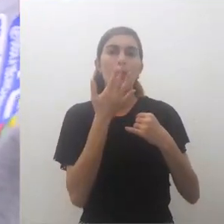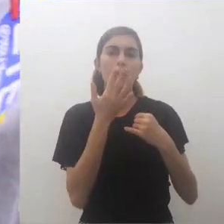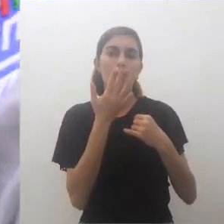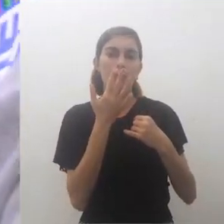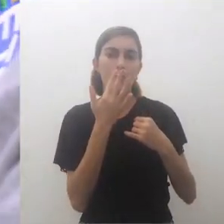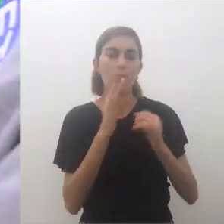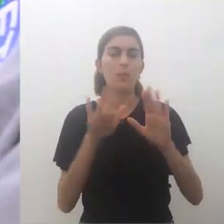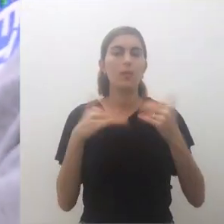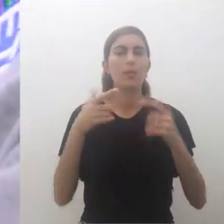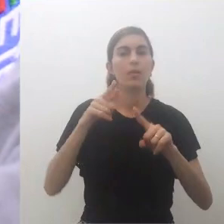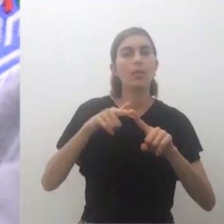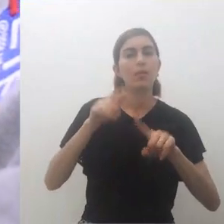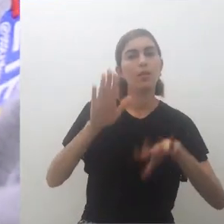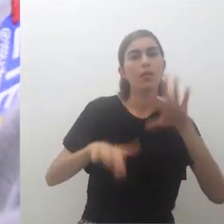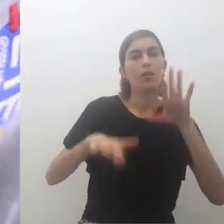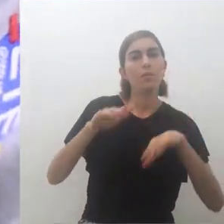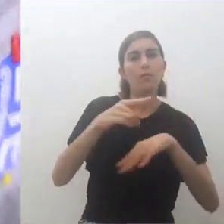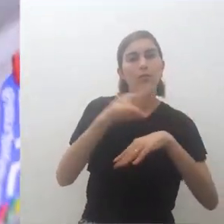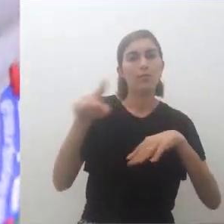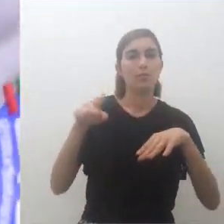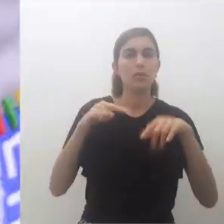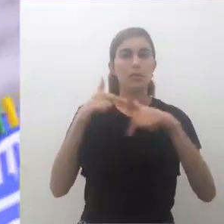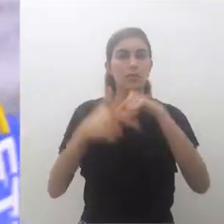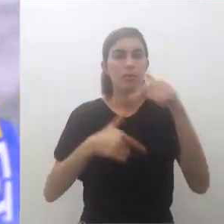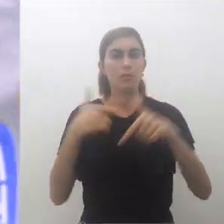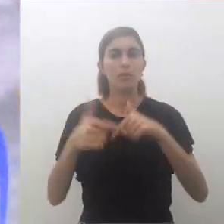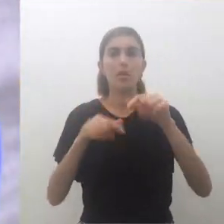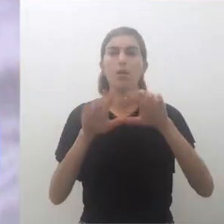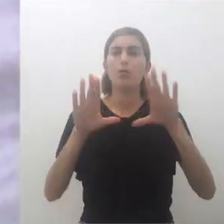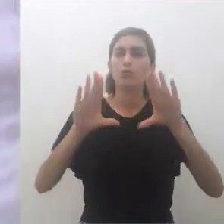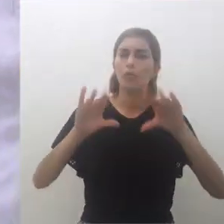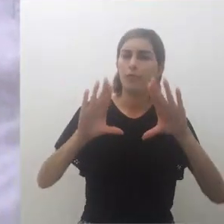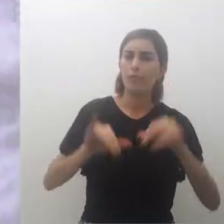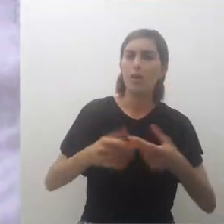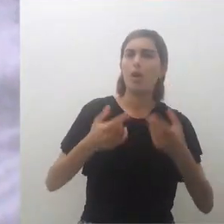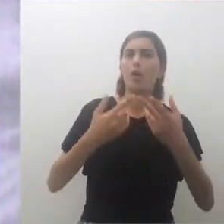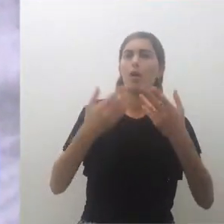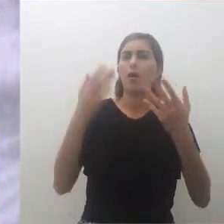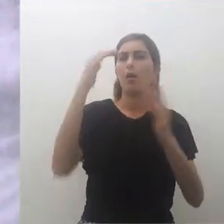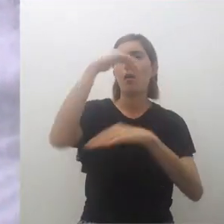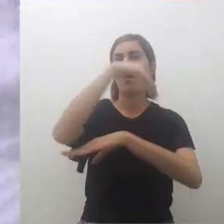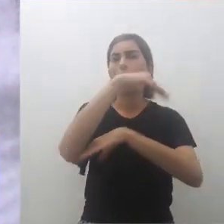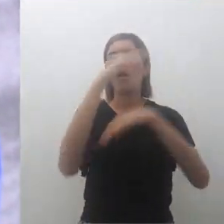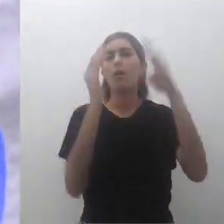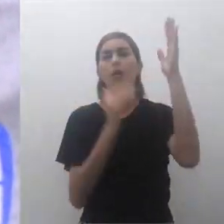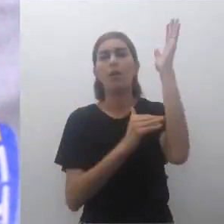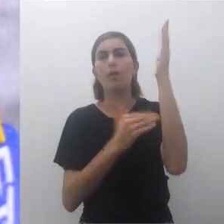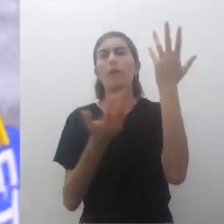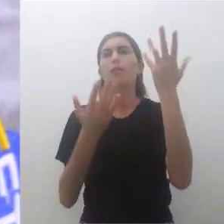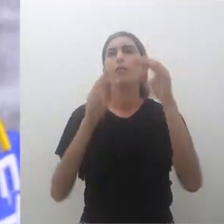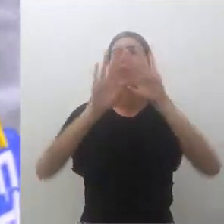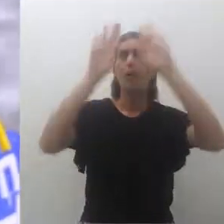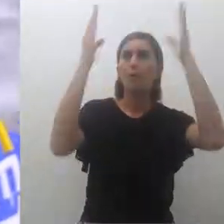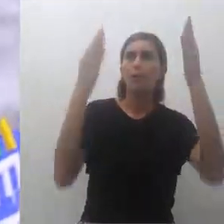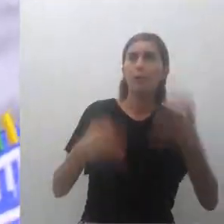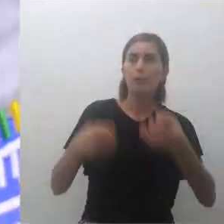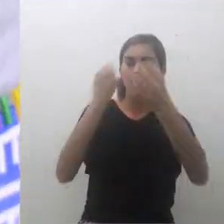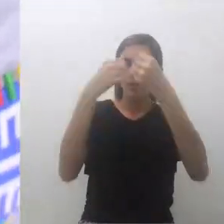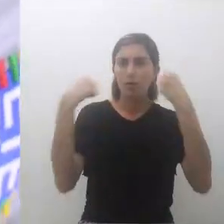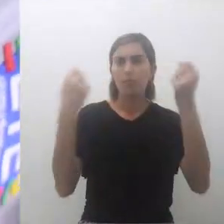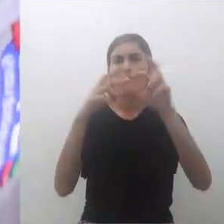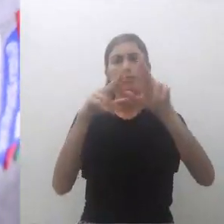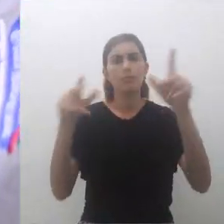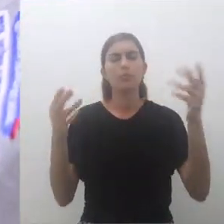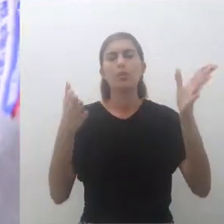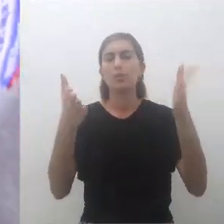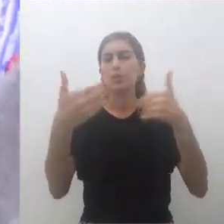Então, dependendo de como você trabalha, um móvel, um sofá, que você põe numa sala com outros